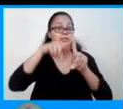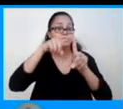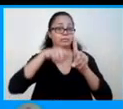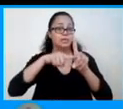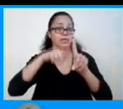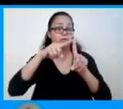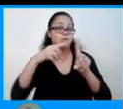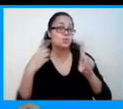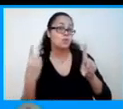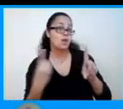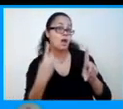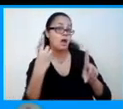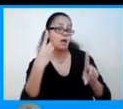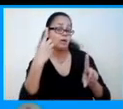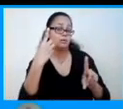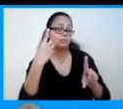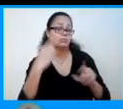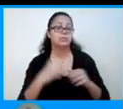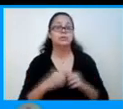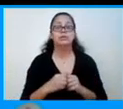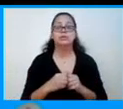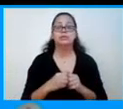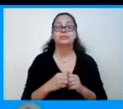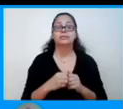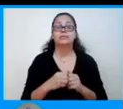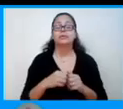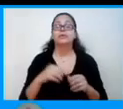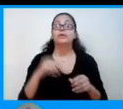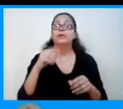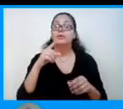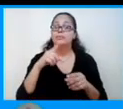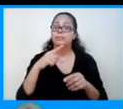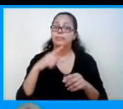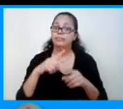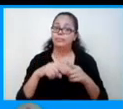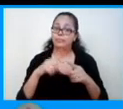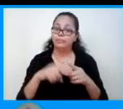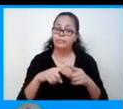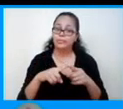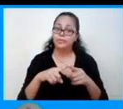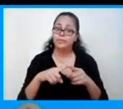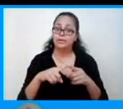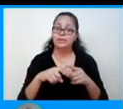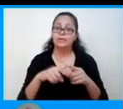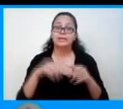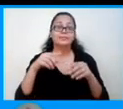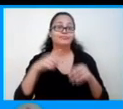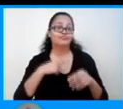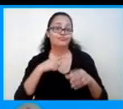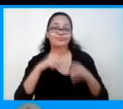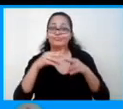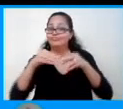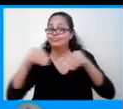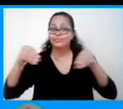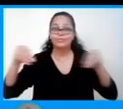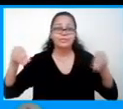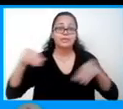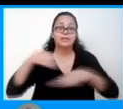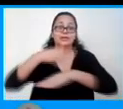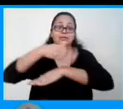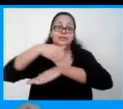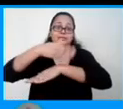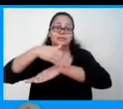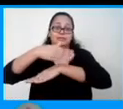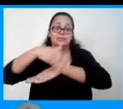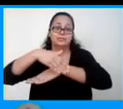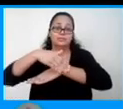em razão dessas questões que a gente acabou de dizer aqui, a impermeabilização, a ausência de vegetação, a poluição, né? Certo?